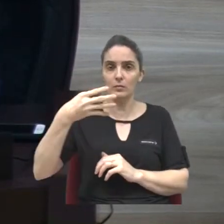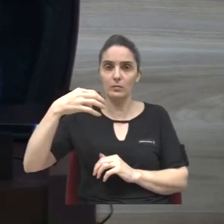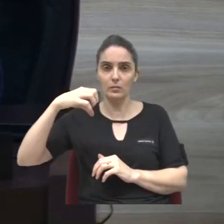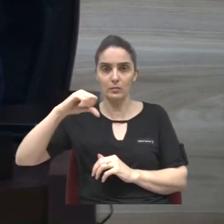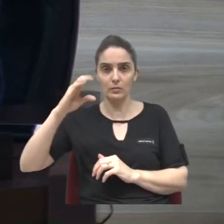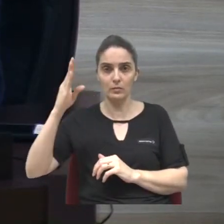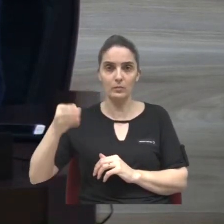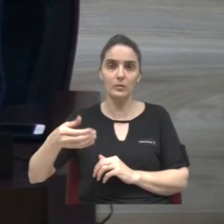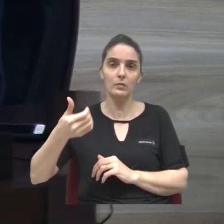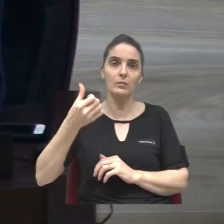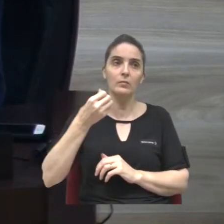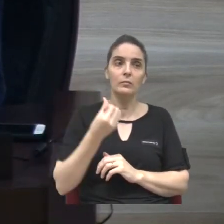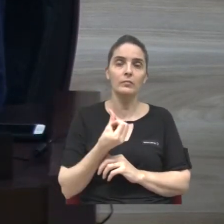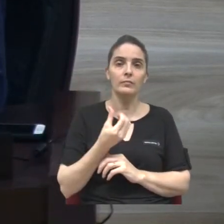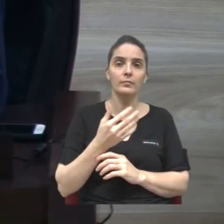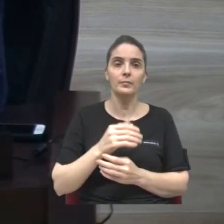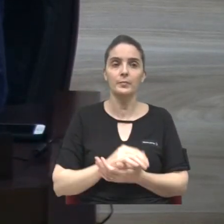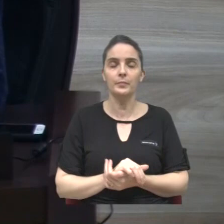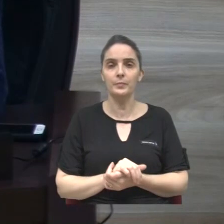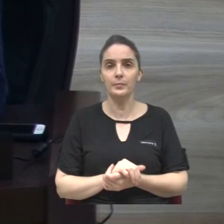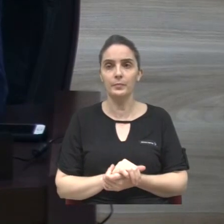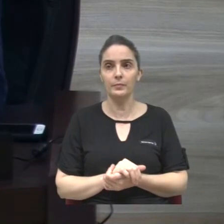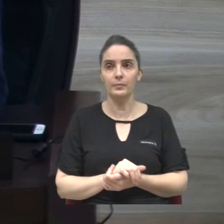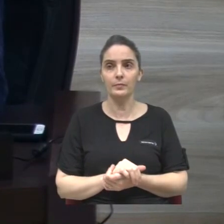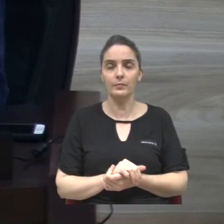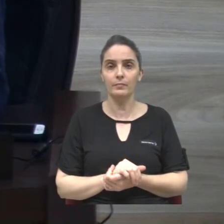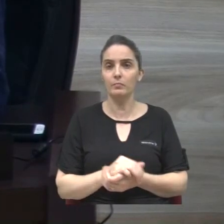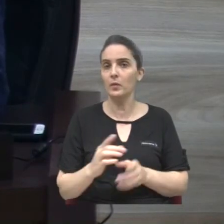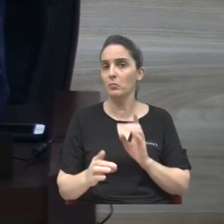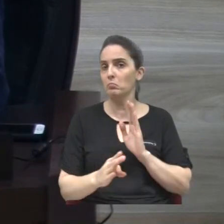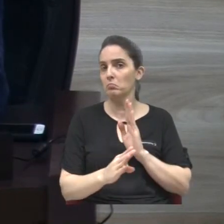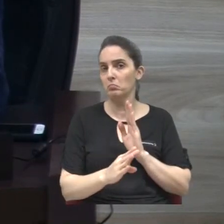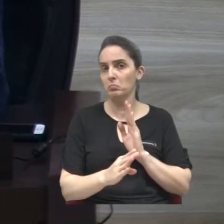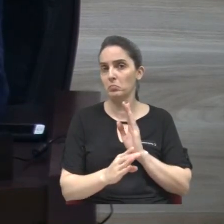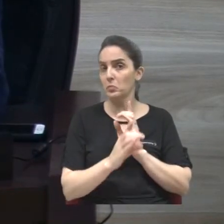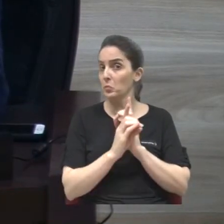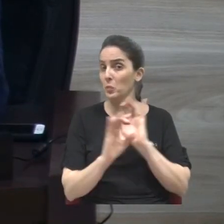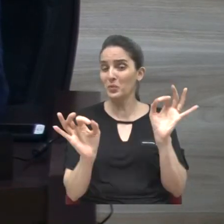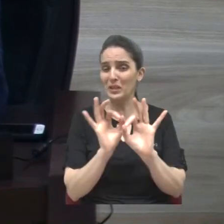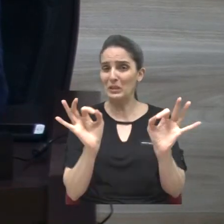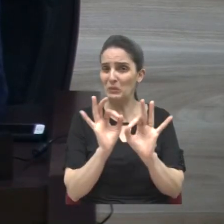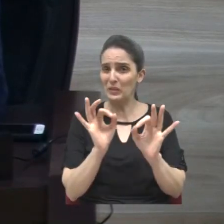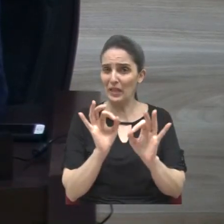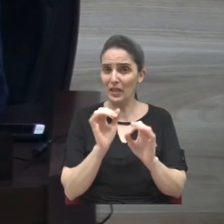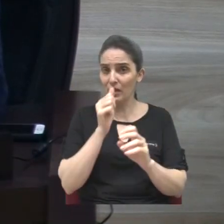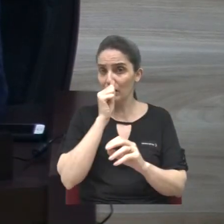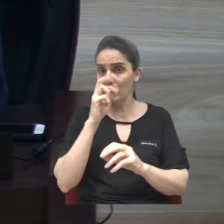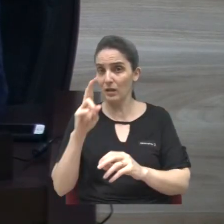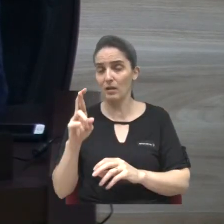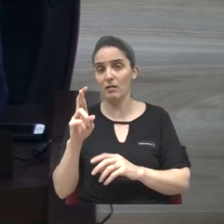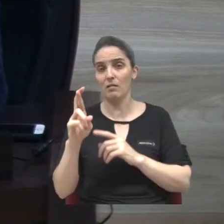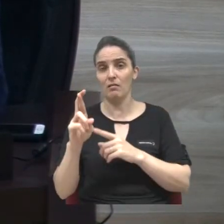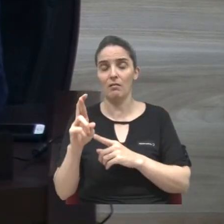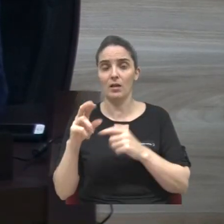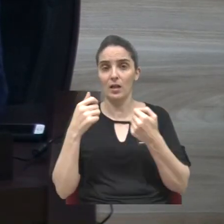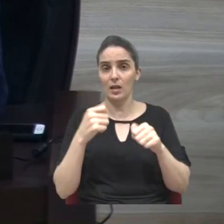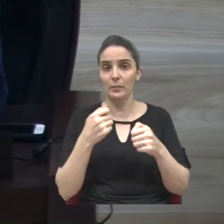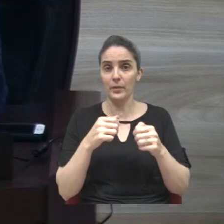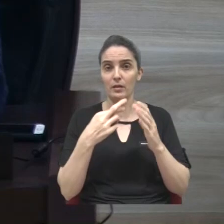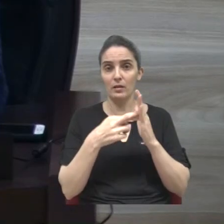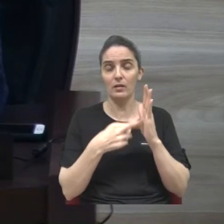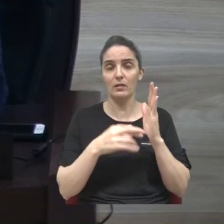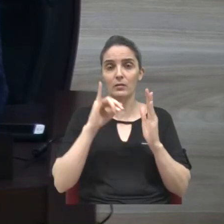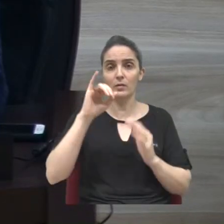5.649/16. Não foi encontrado nenhum dispositivo que possua certificação ou normatização do Inmetro